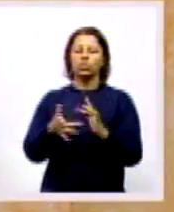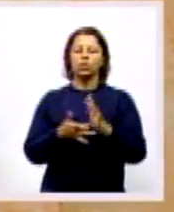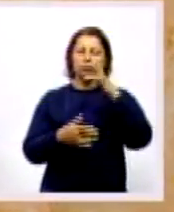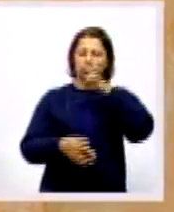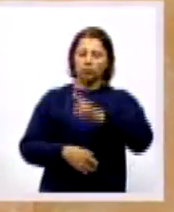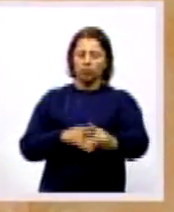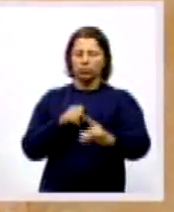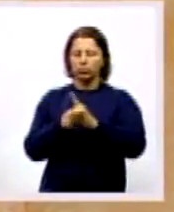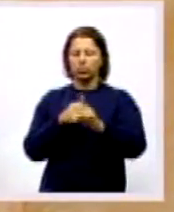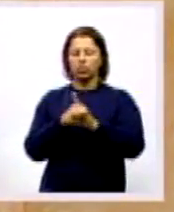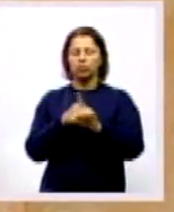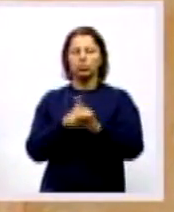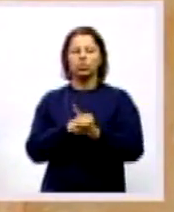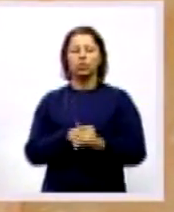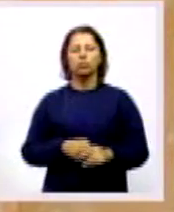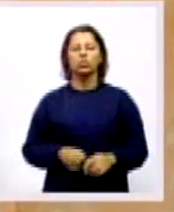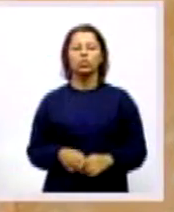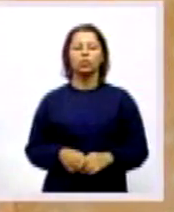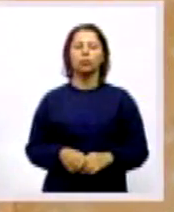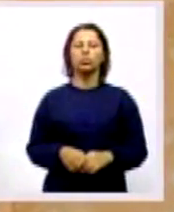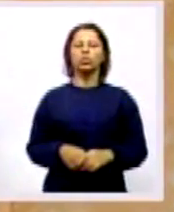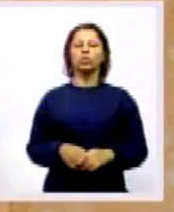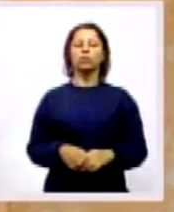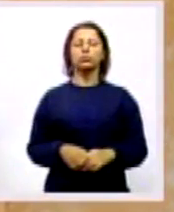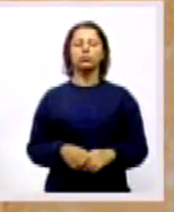olhos de Pedro.